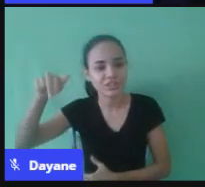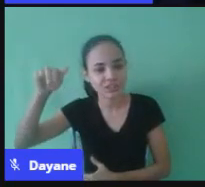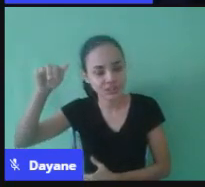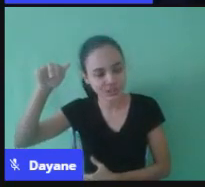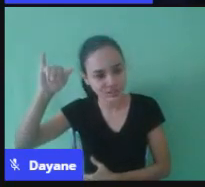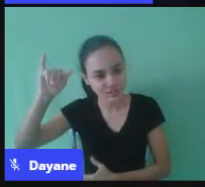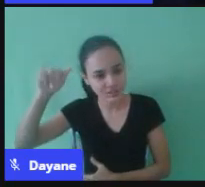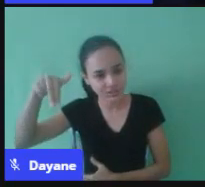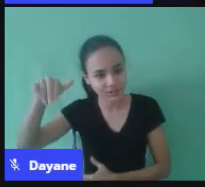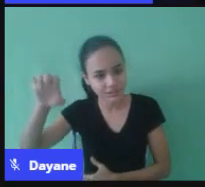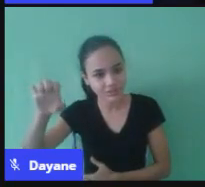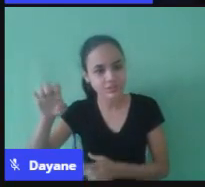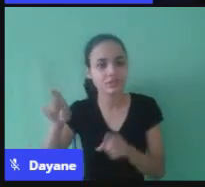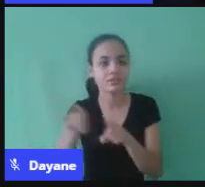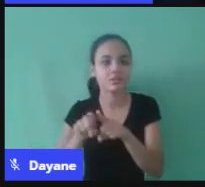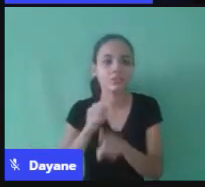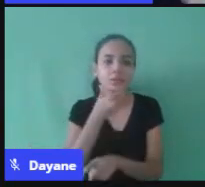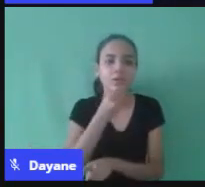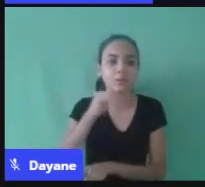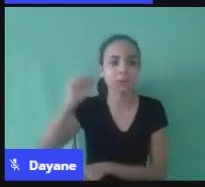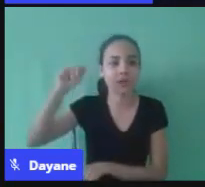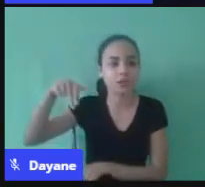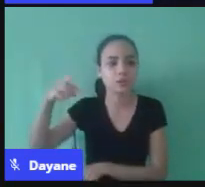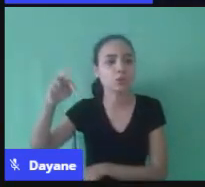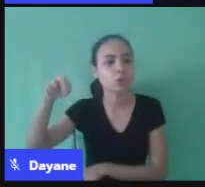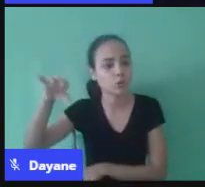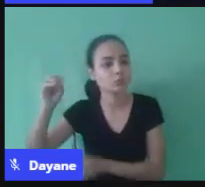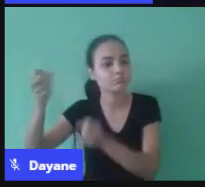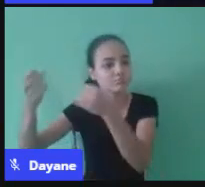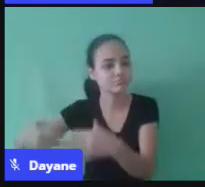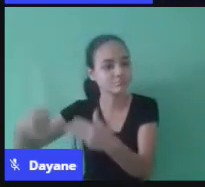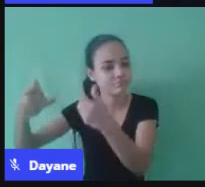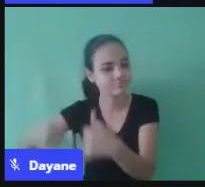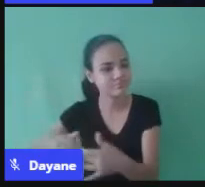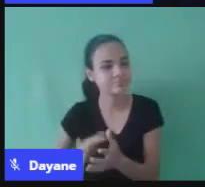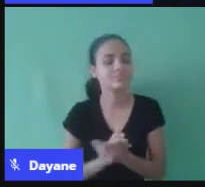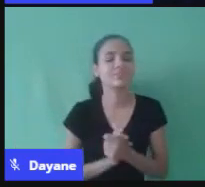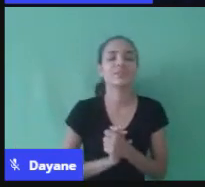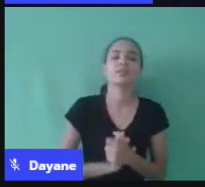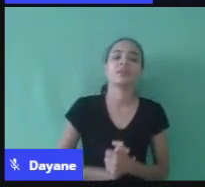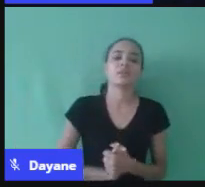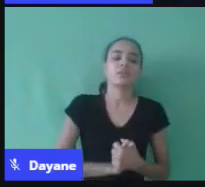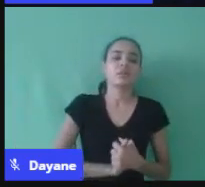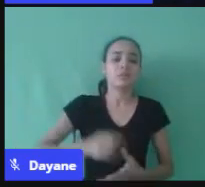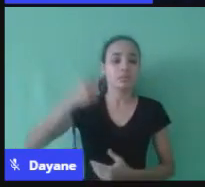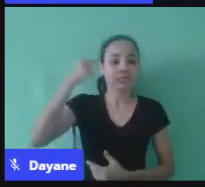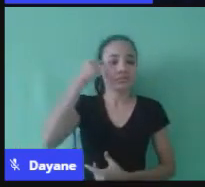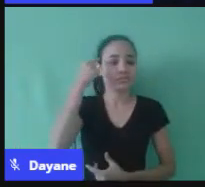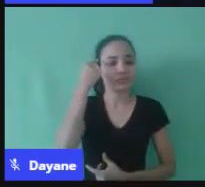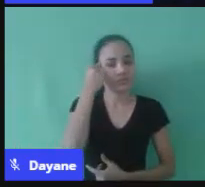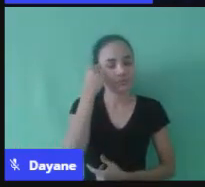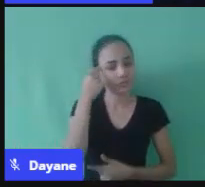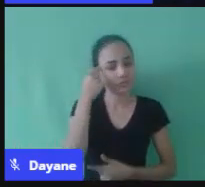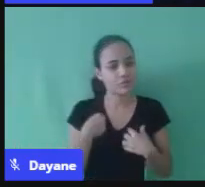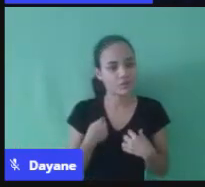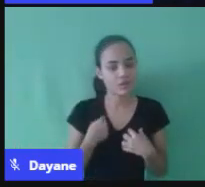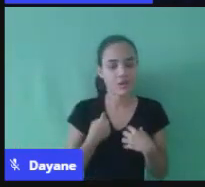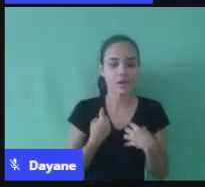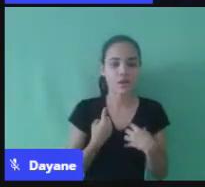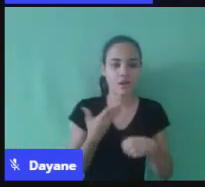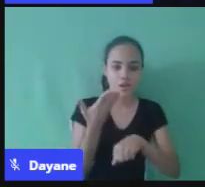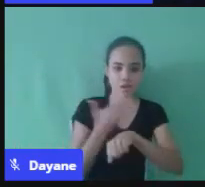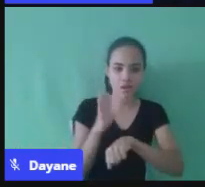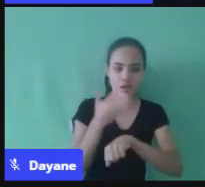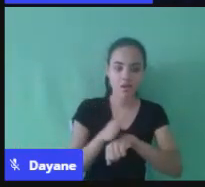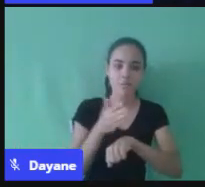nós temos aí o que nós pensamos como trazer uma prática, né, para vocês. Estamos dando